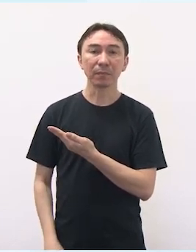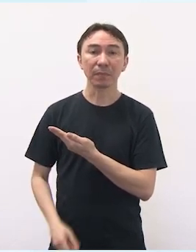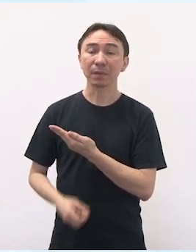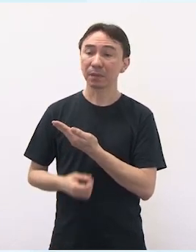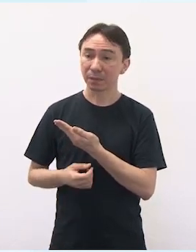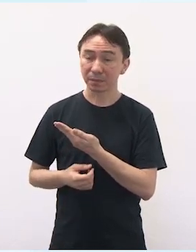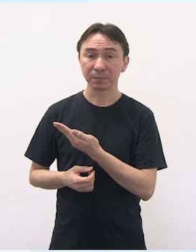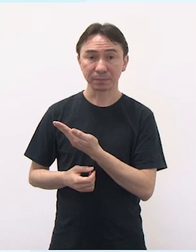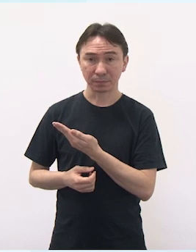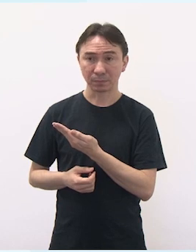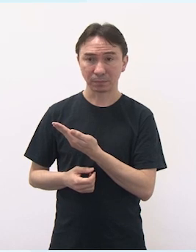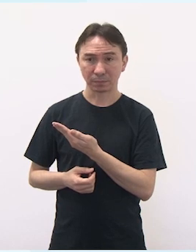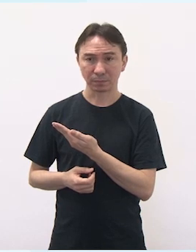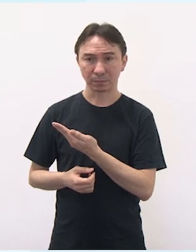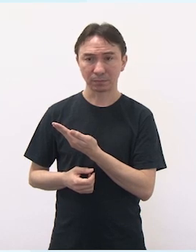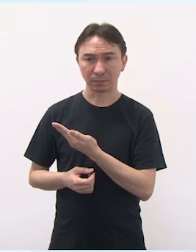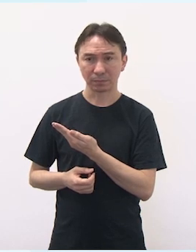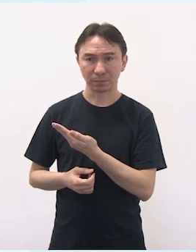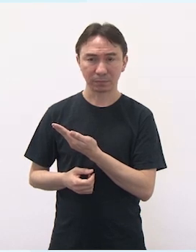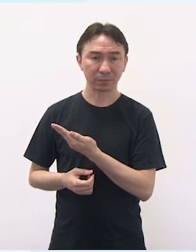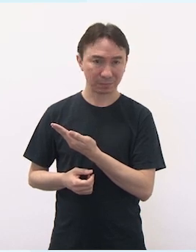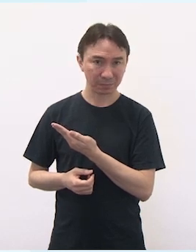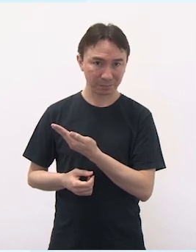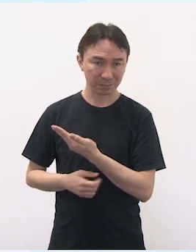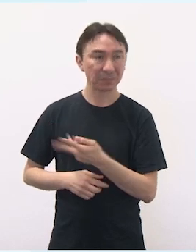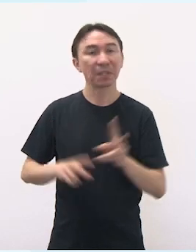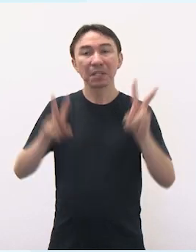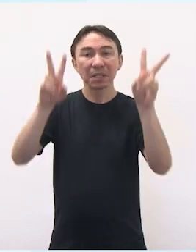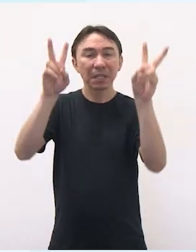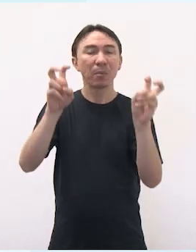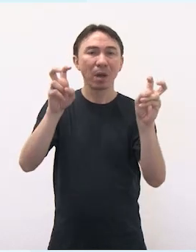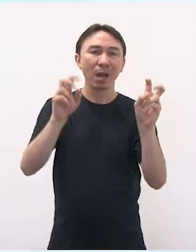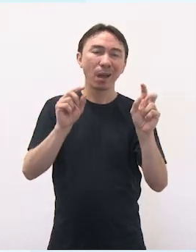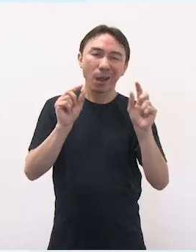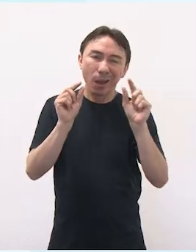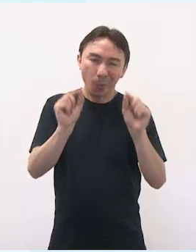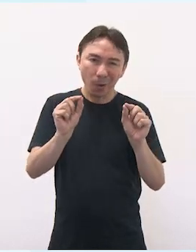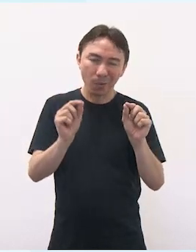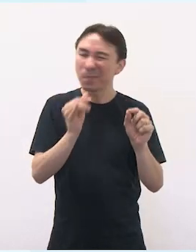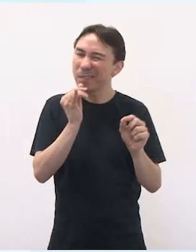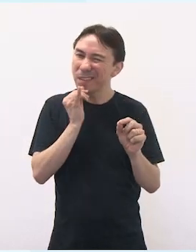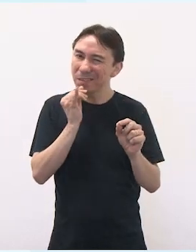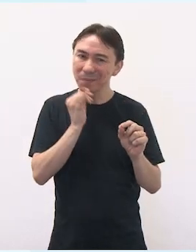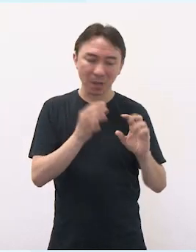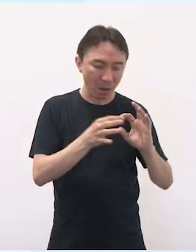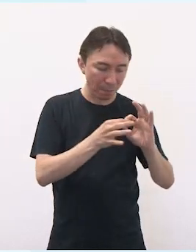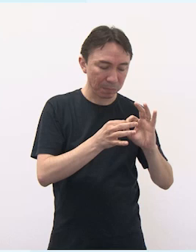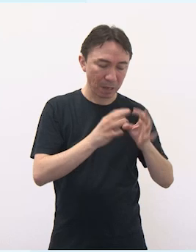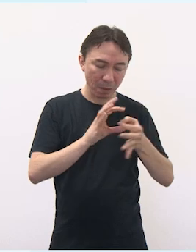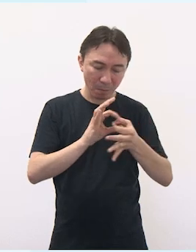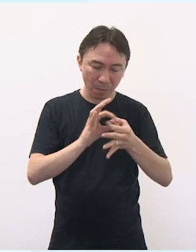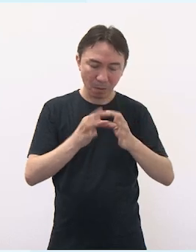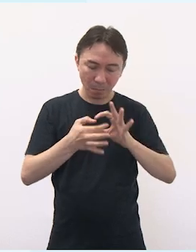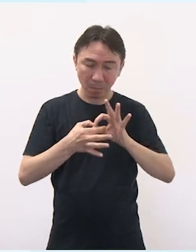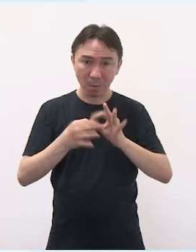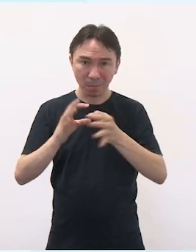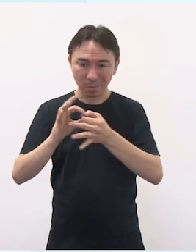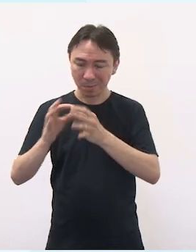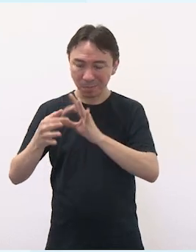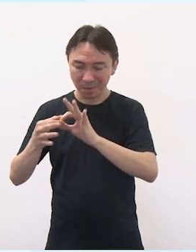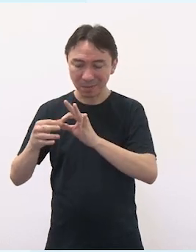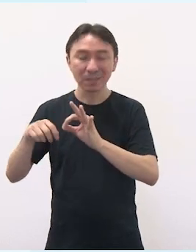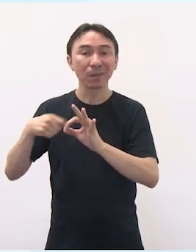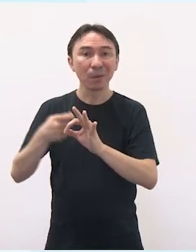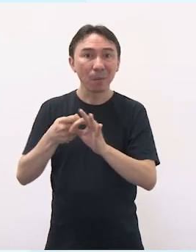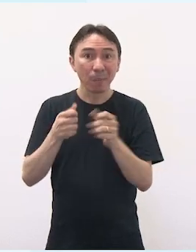ação que a gente chamou de corrente do bem, né? Então, valorização da vida, corrente do bem, juntos pela